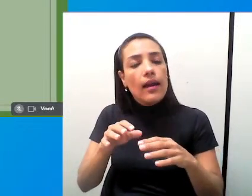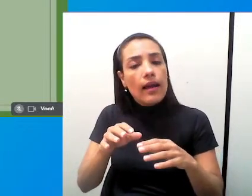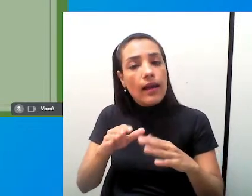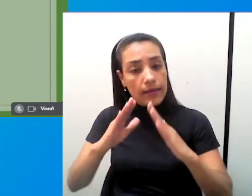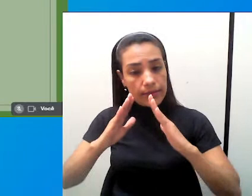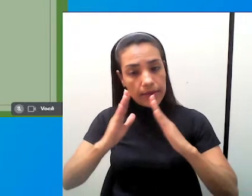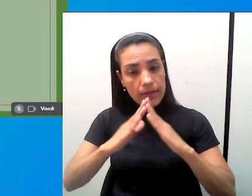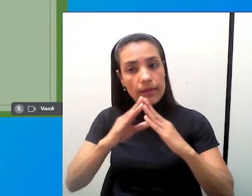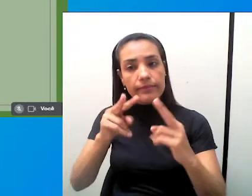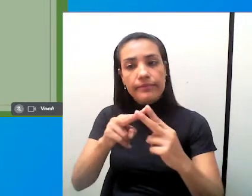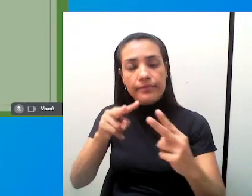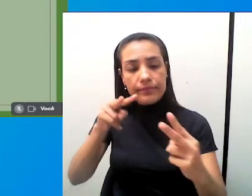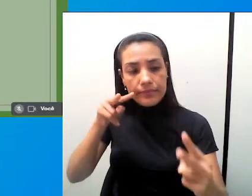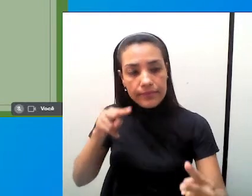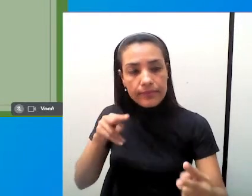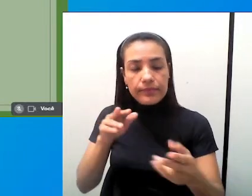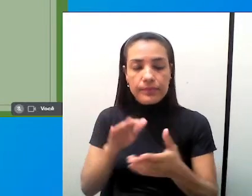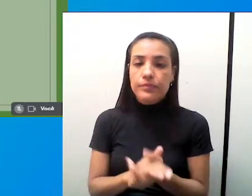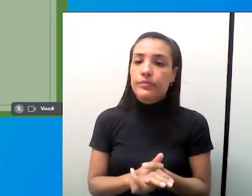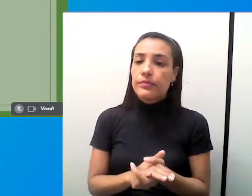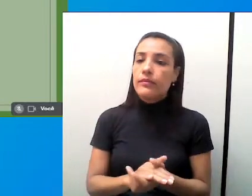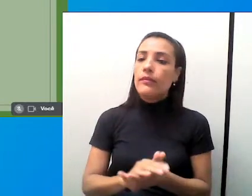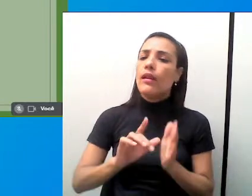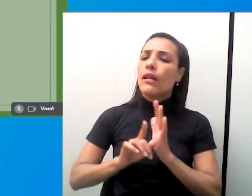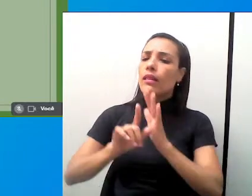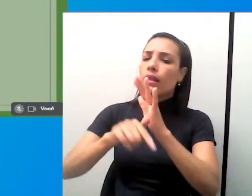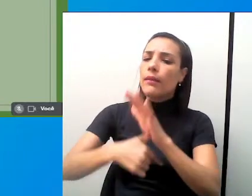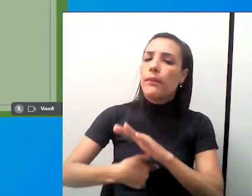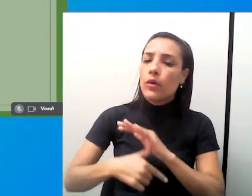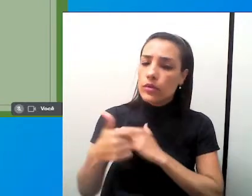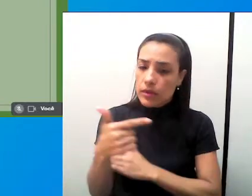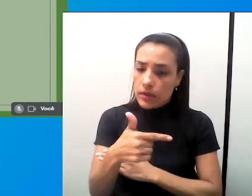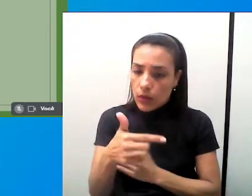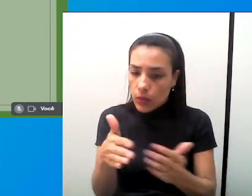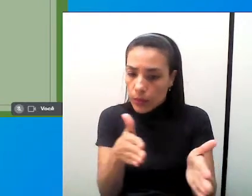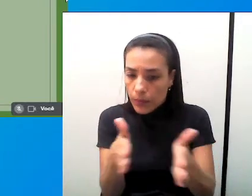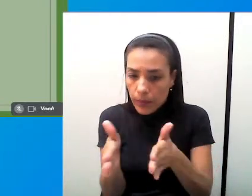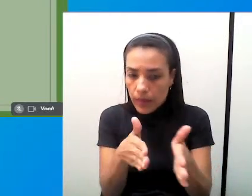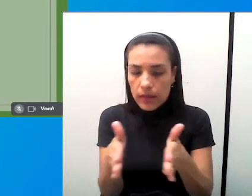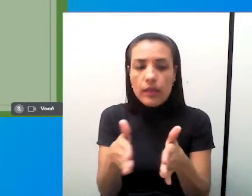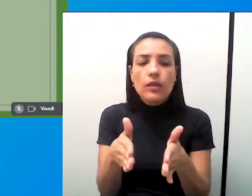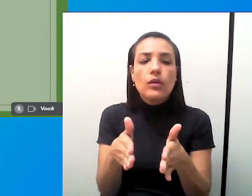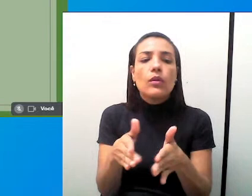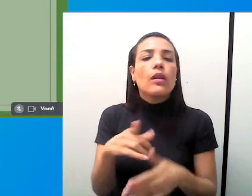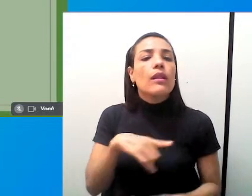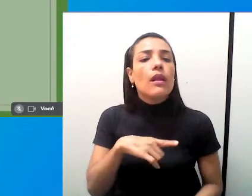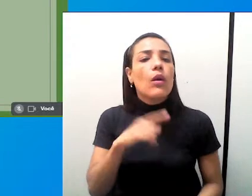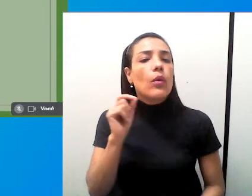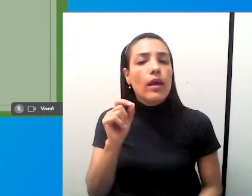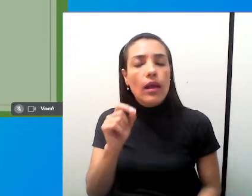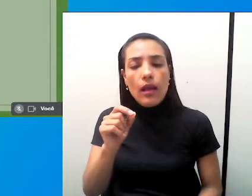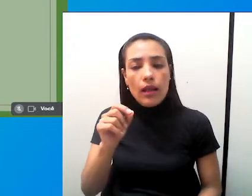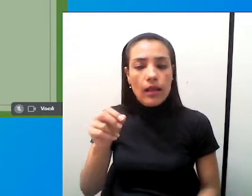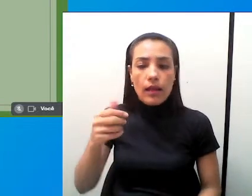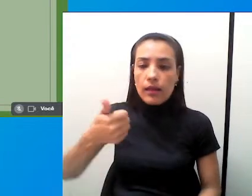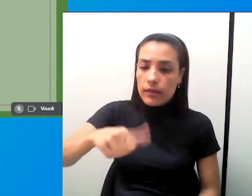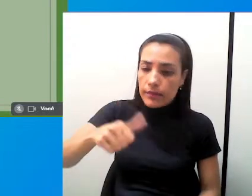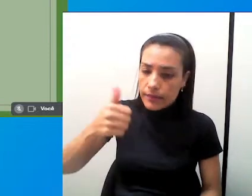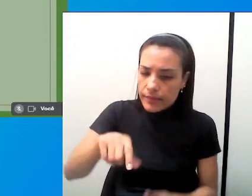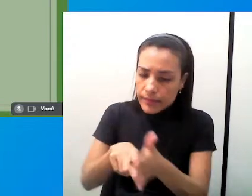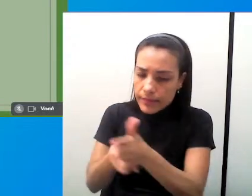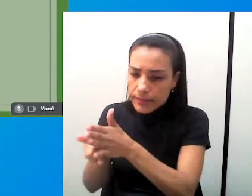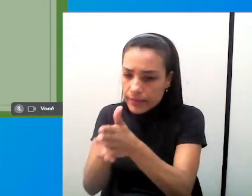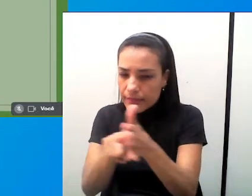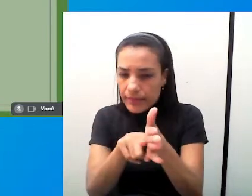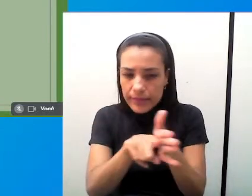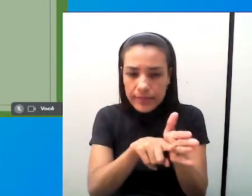já a segunda fase do projeto já aconteceu de forma presencial. Então, nós tivemos um diagnóstico, estabelecimento do